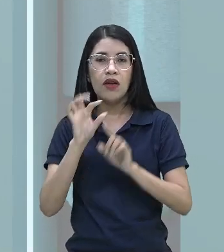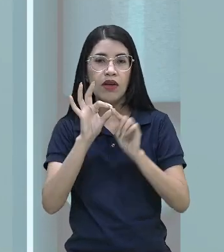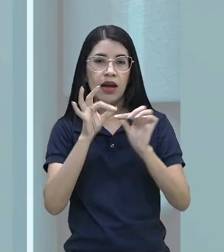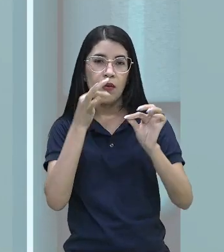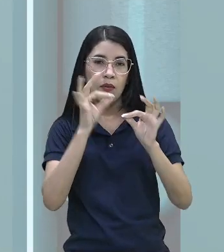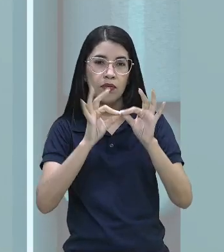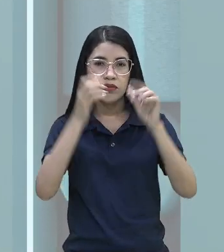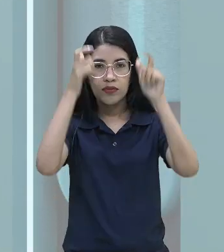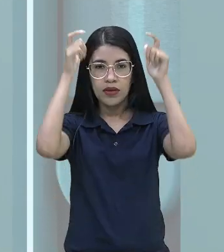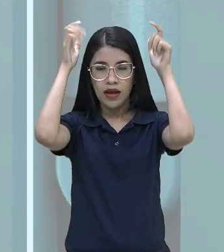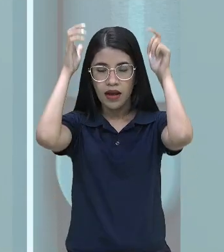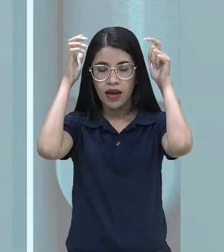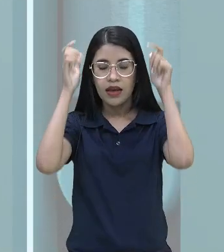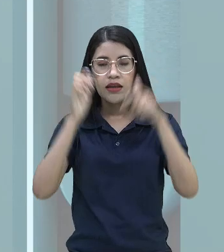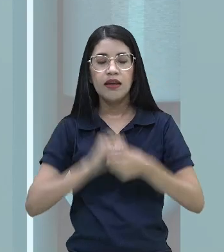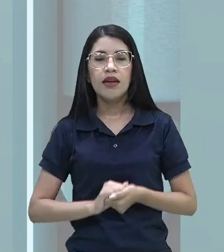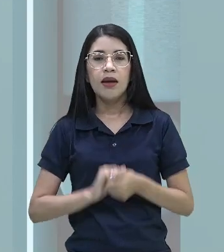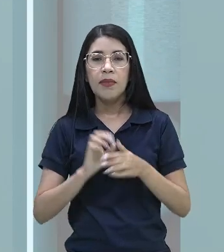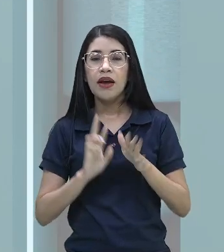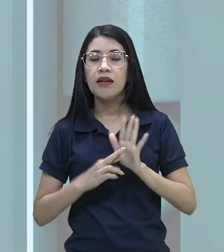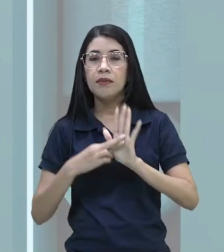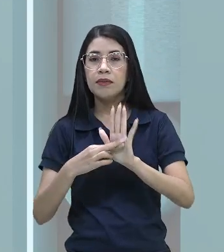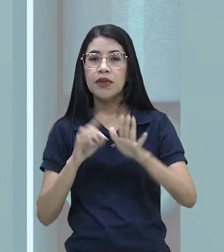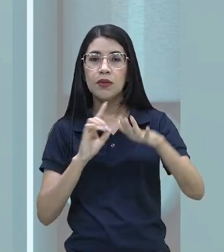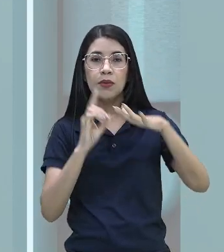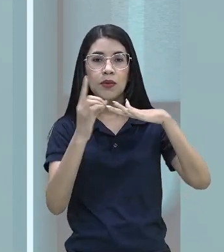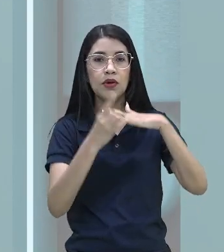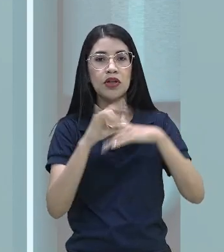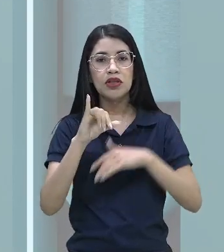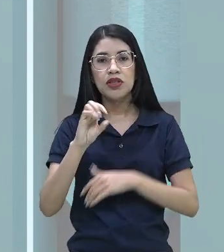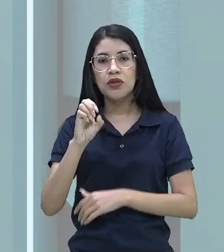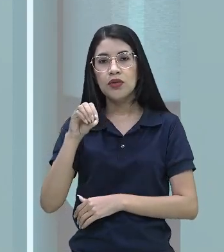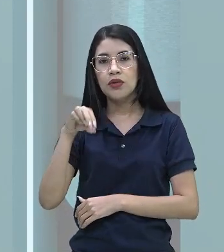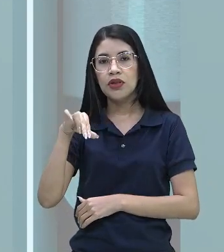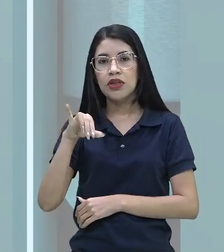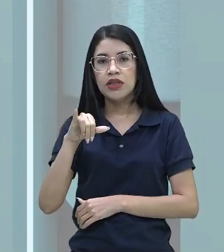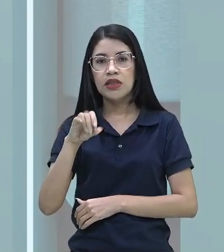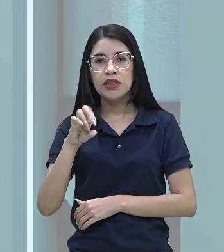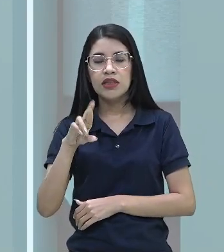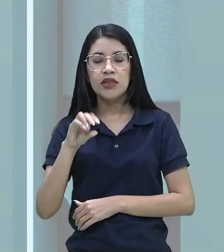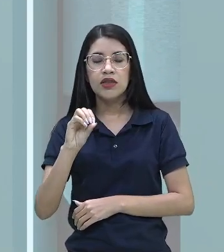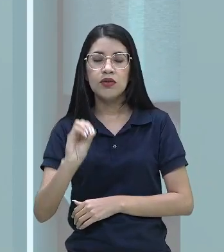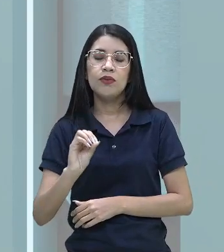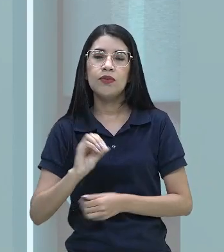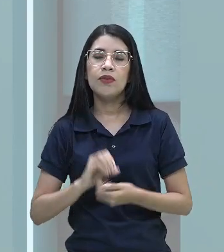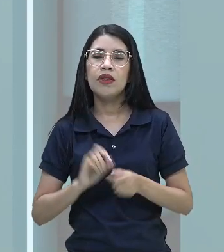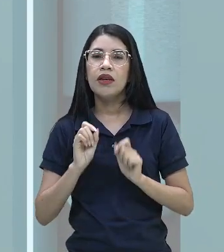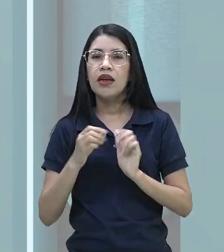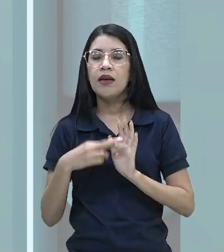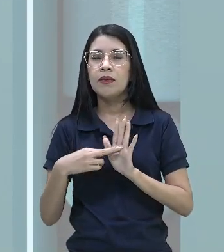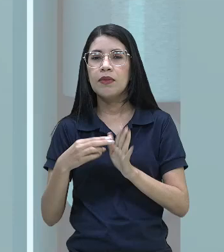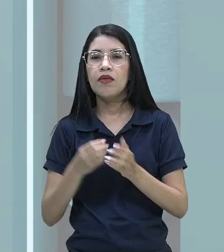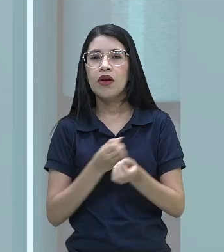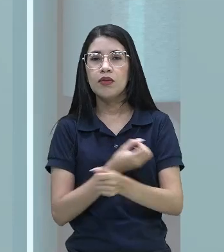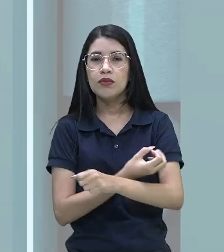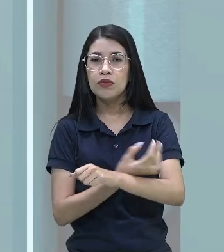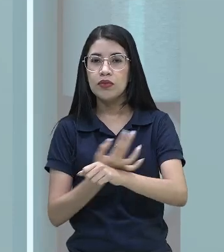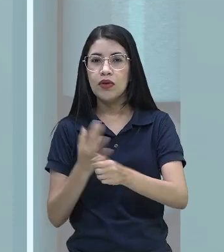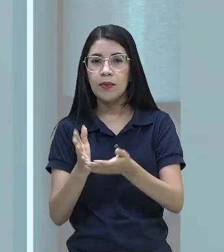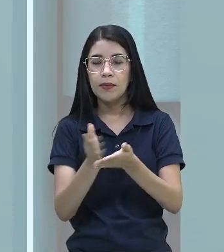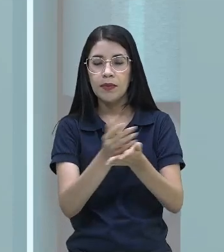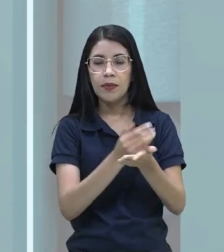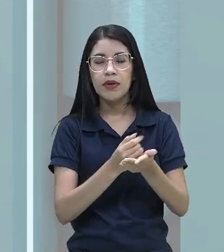Dionísio, o deus do vinho, né, da colheita. Então, naquele momento, institui-se a questão